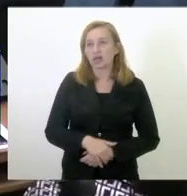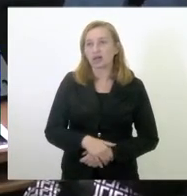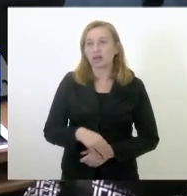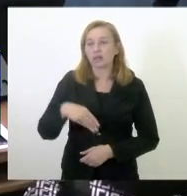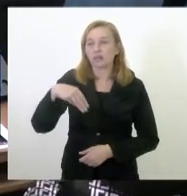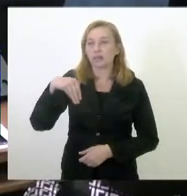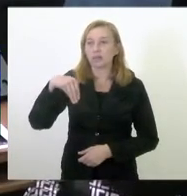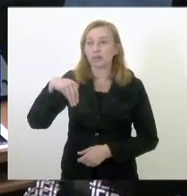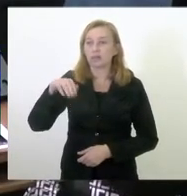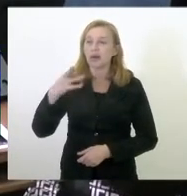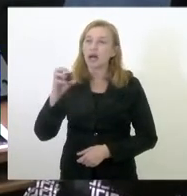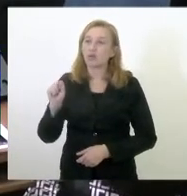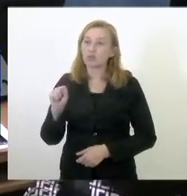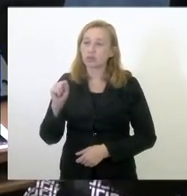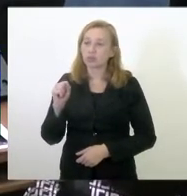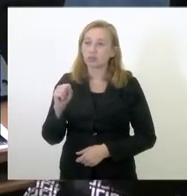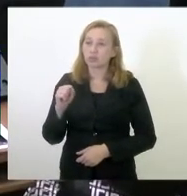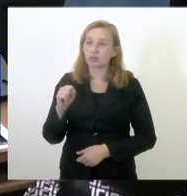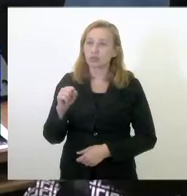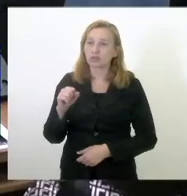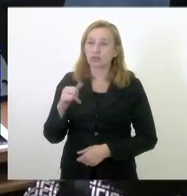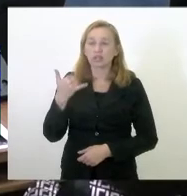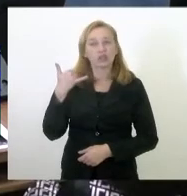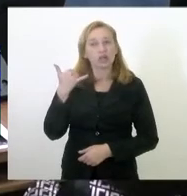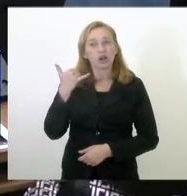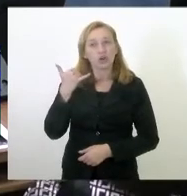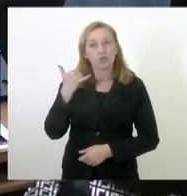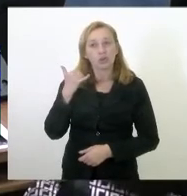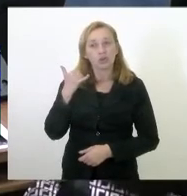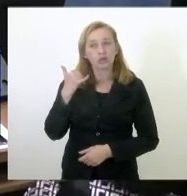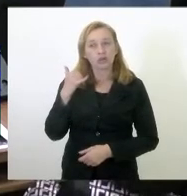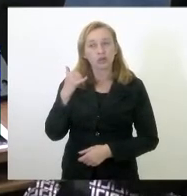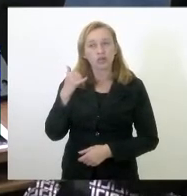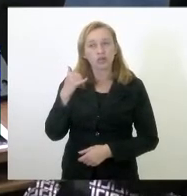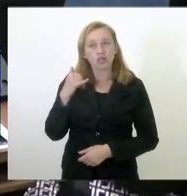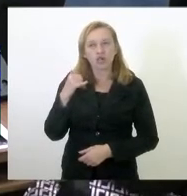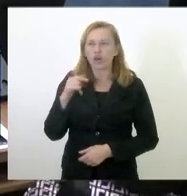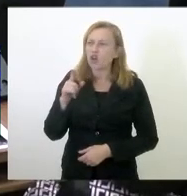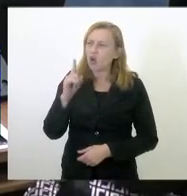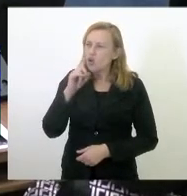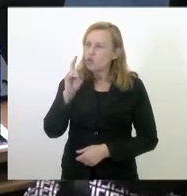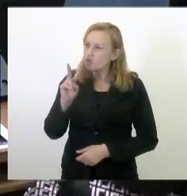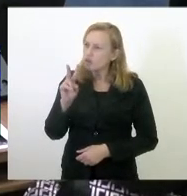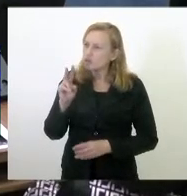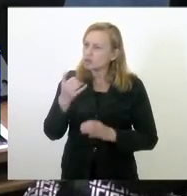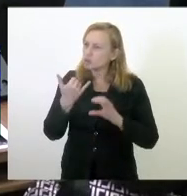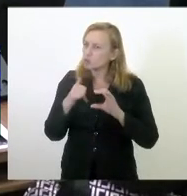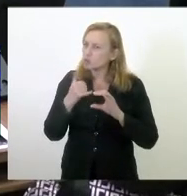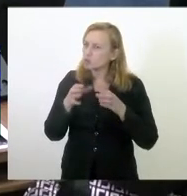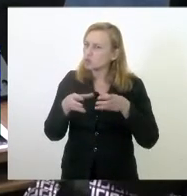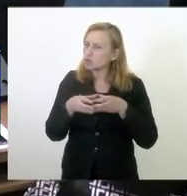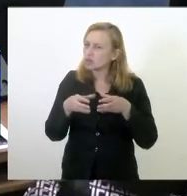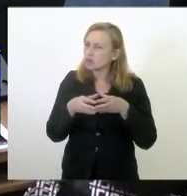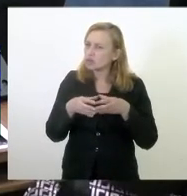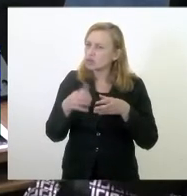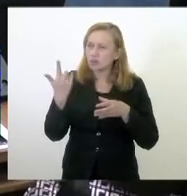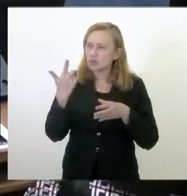Marcos, está no Viva Voz? Eu vi que você botou no grupo lá, favorável. Você não consegue